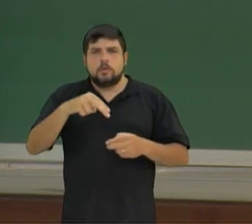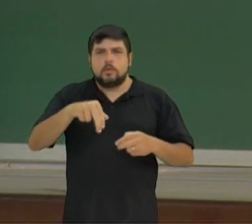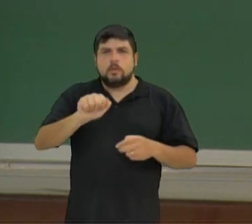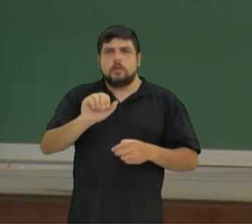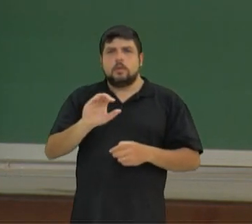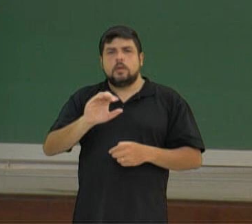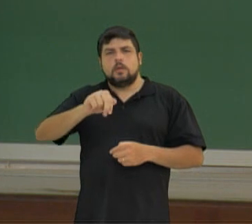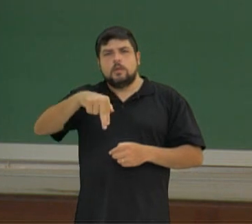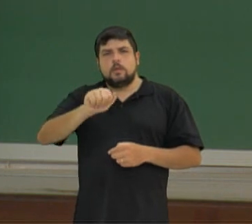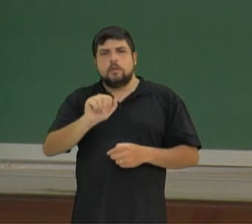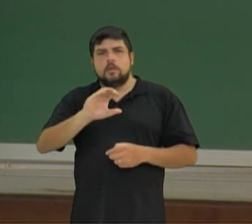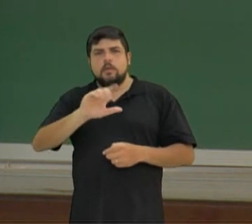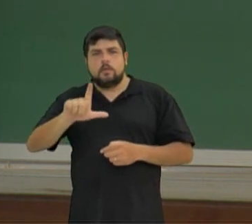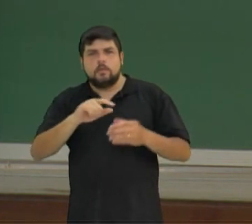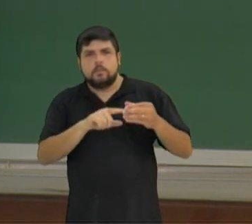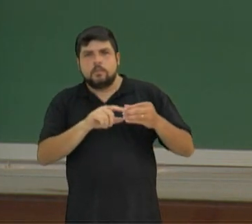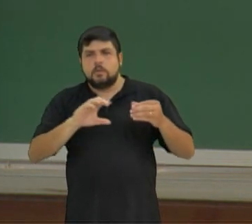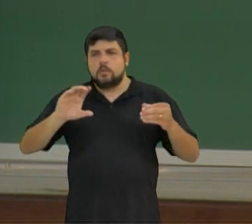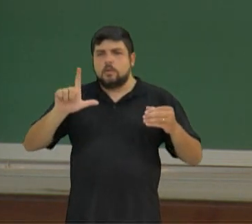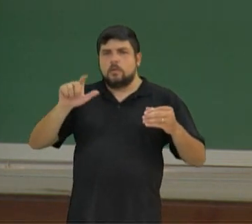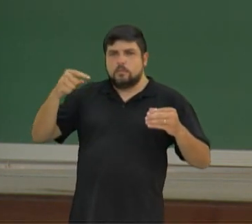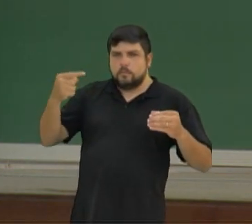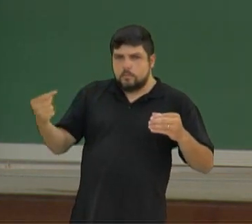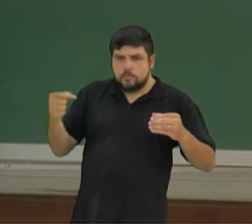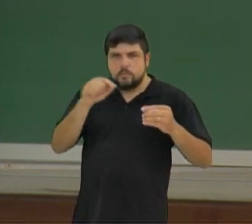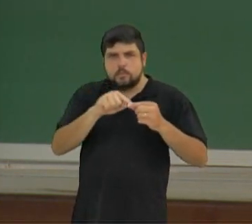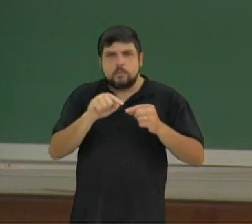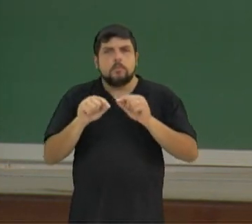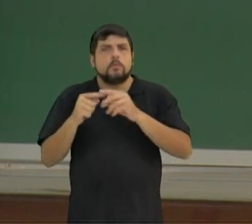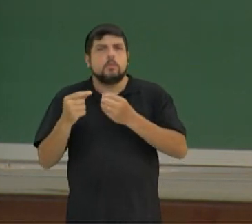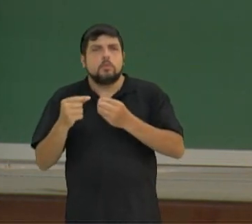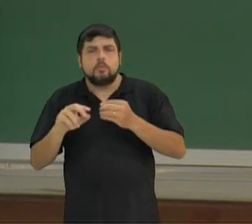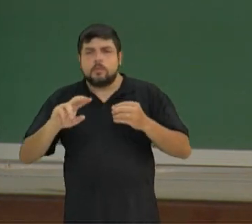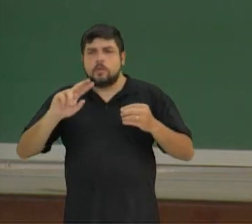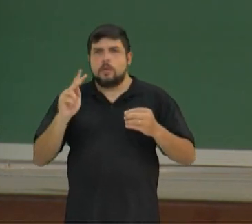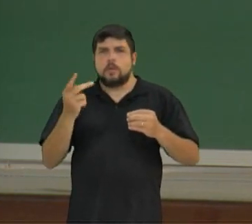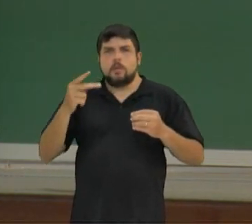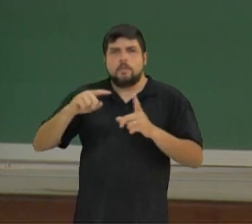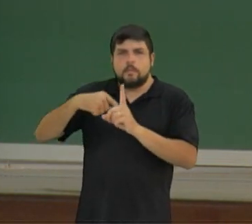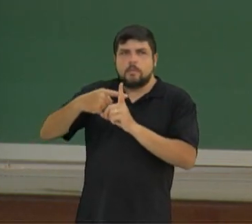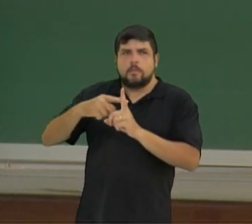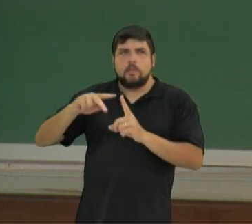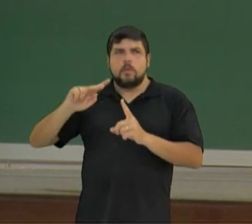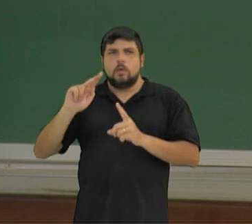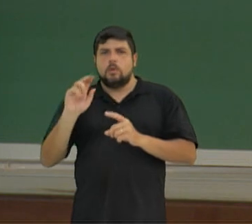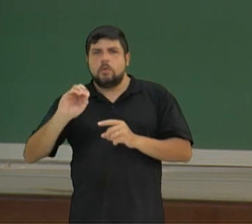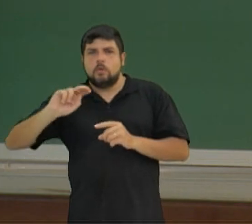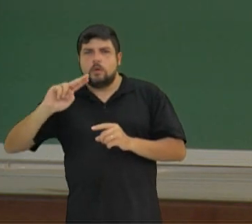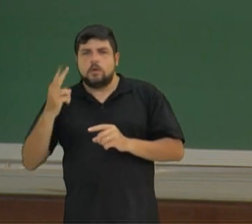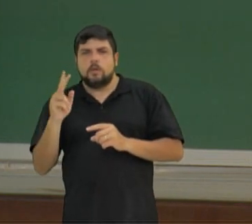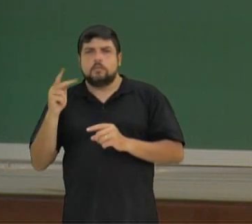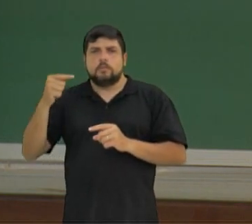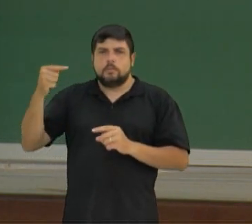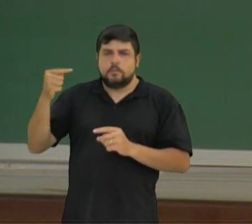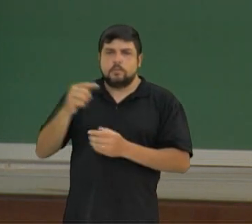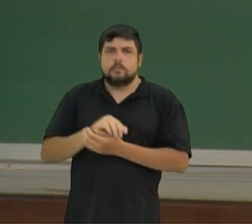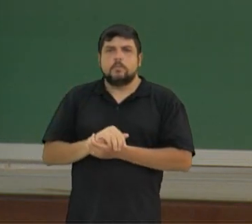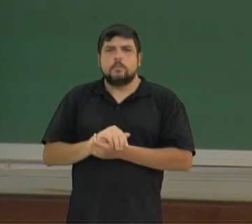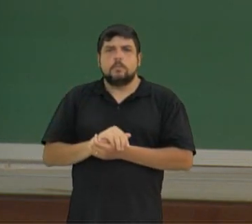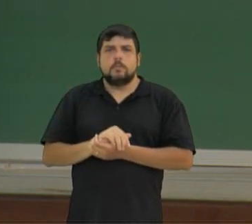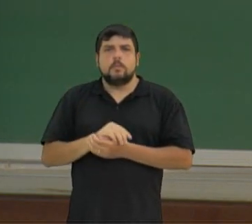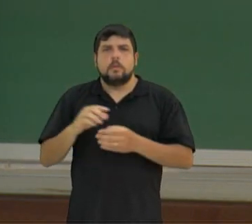a gente vai ter o Na+ e o Cl- como íons e vai ter o H+ e o OH- como íons. Então, para ser descarregado